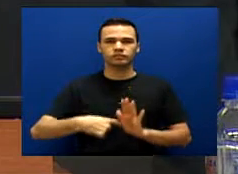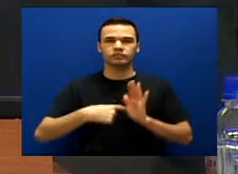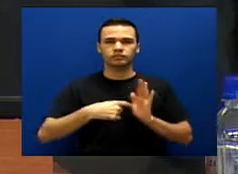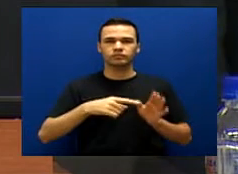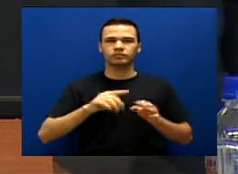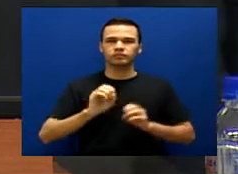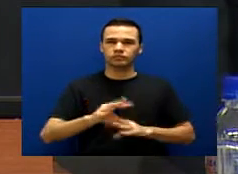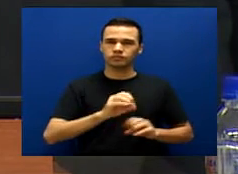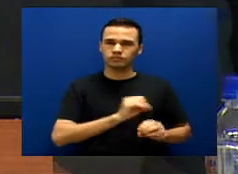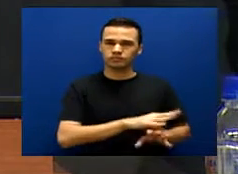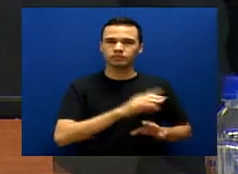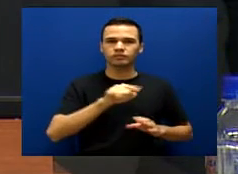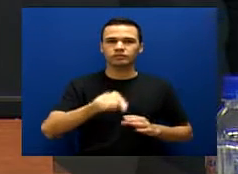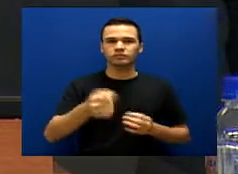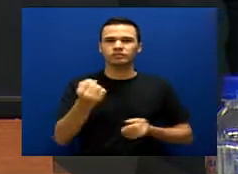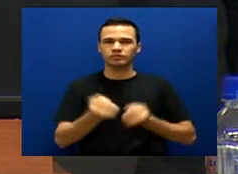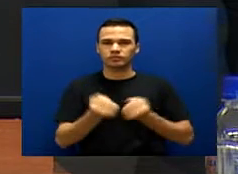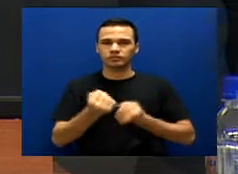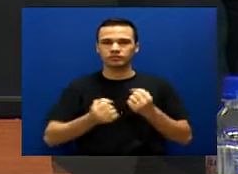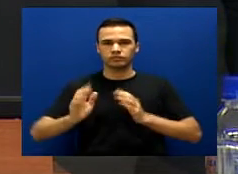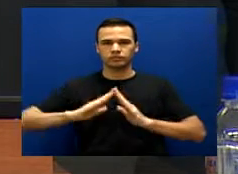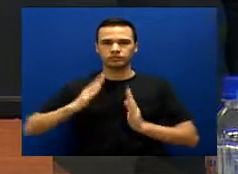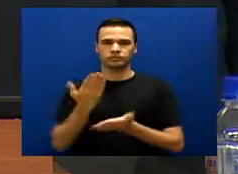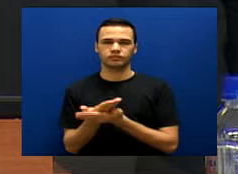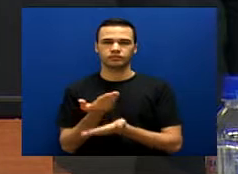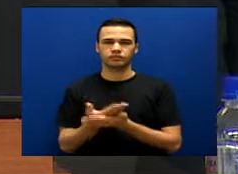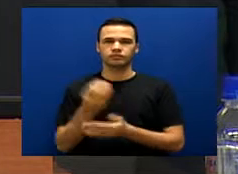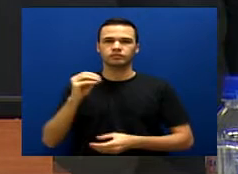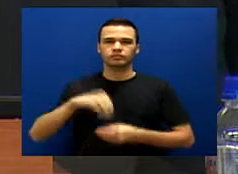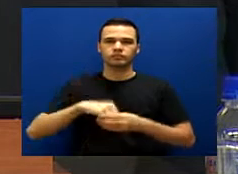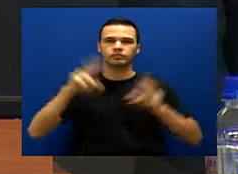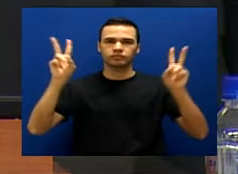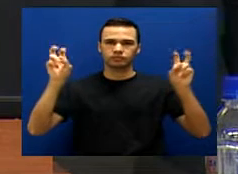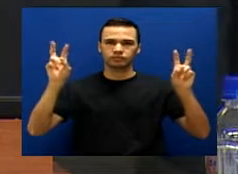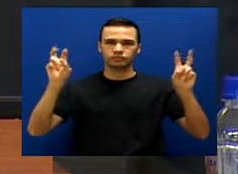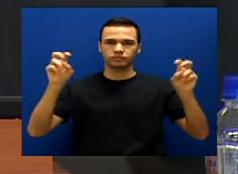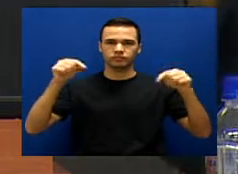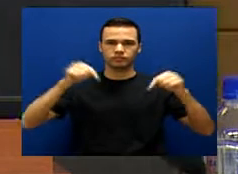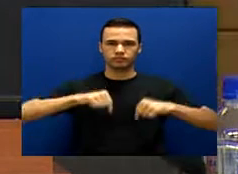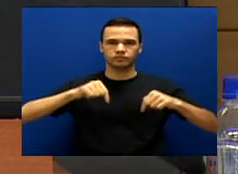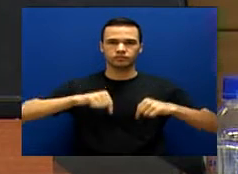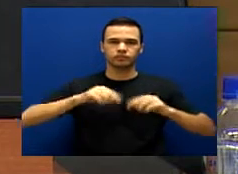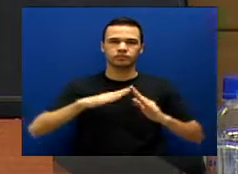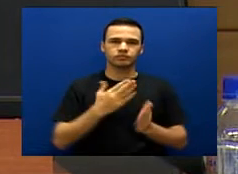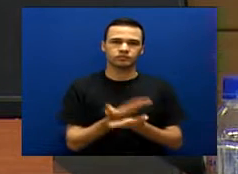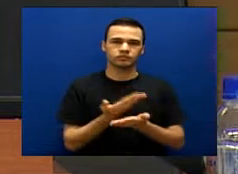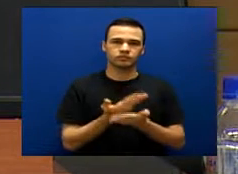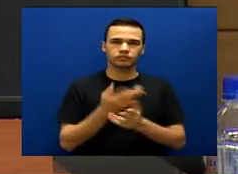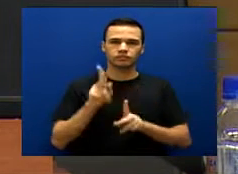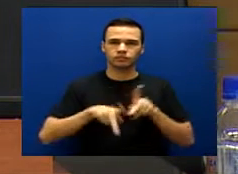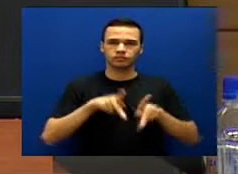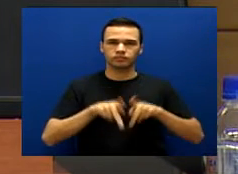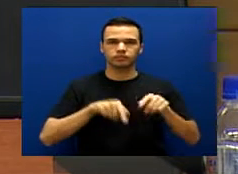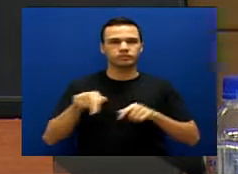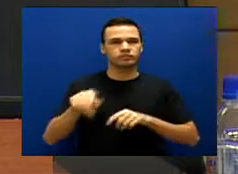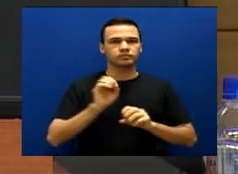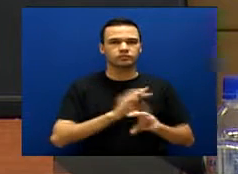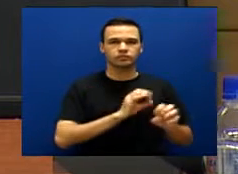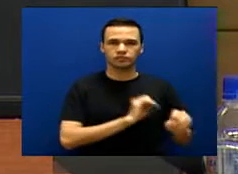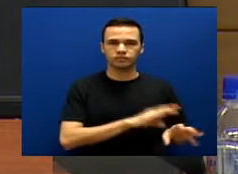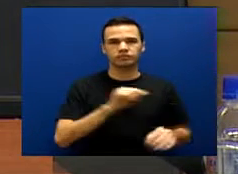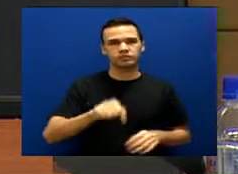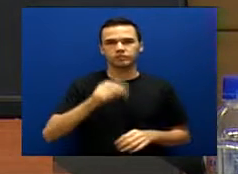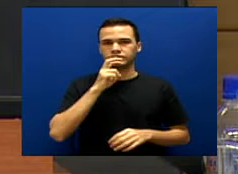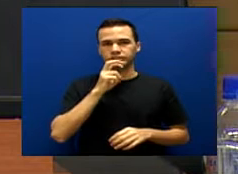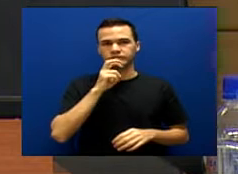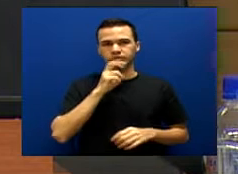EducTran, Educação de Trânsito na Escola, na forma do tema transversal nas escolas da rede pública de ensino da